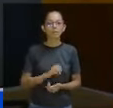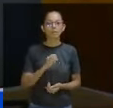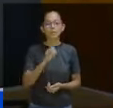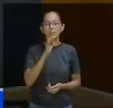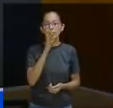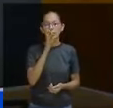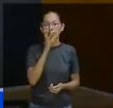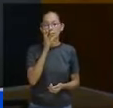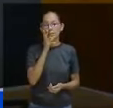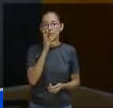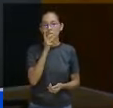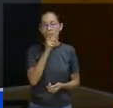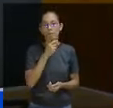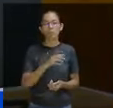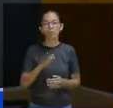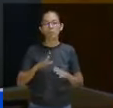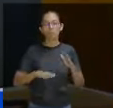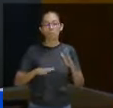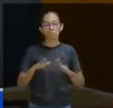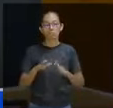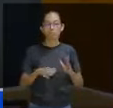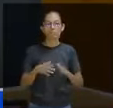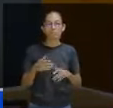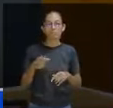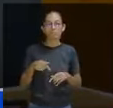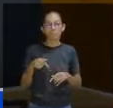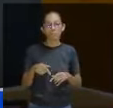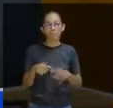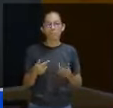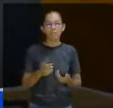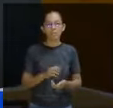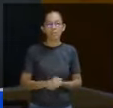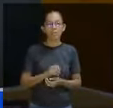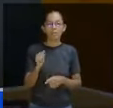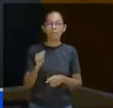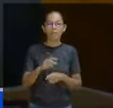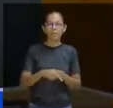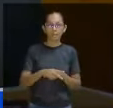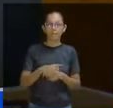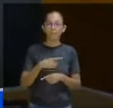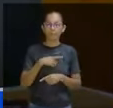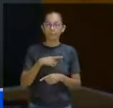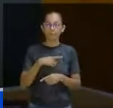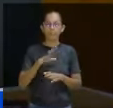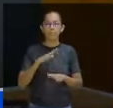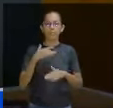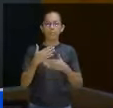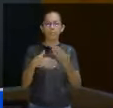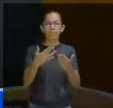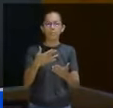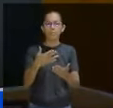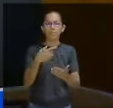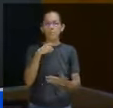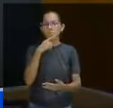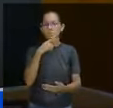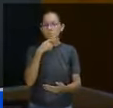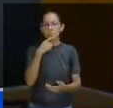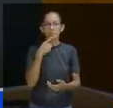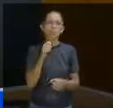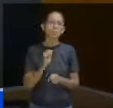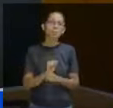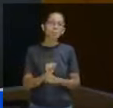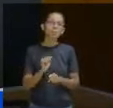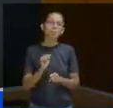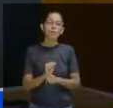e quantas vezes nós temos a vaga e ela só preenchida depois de muito tempo. Então, eu acho que o